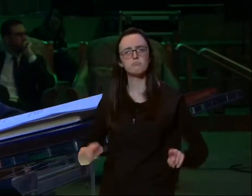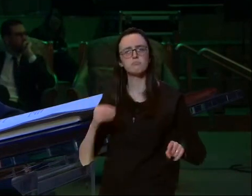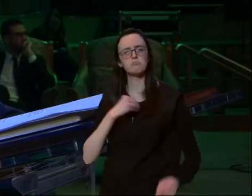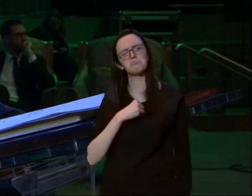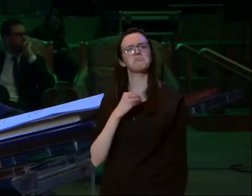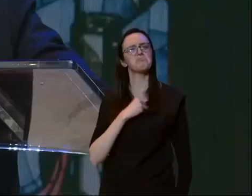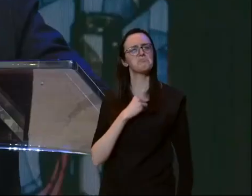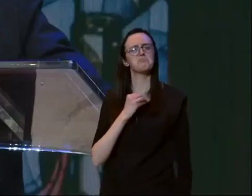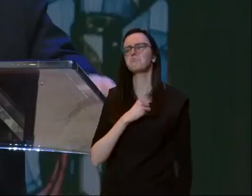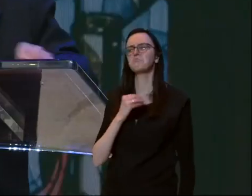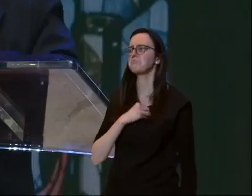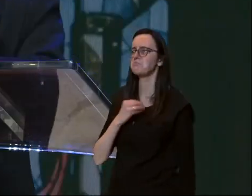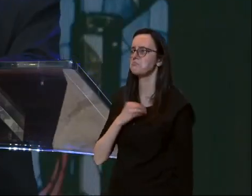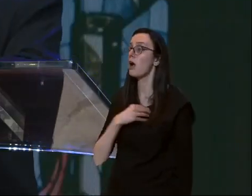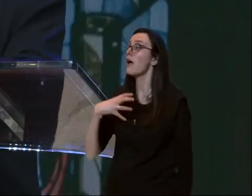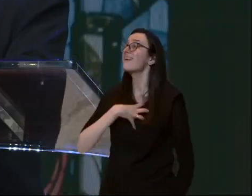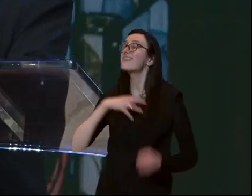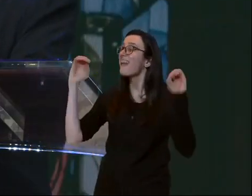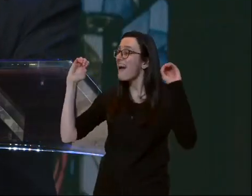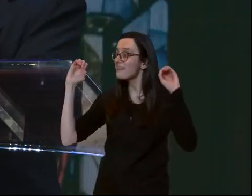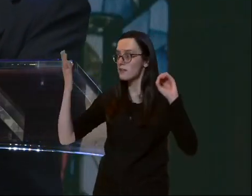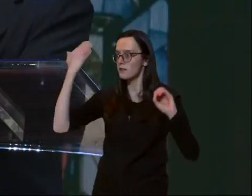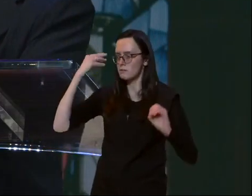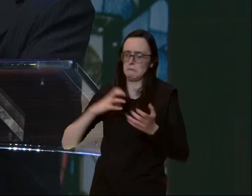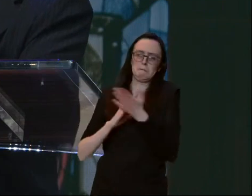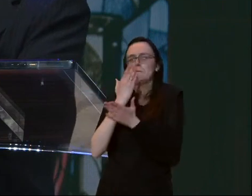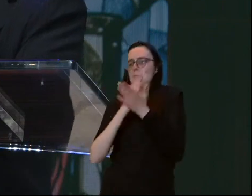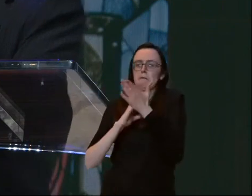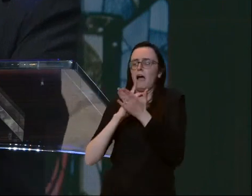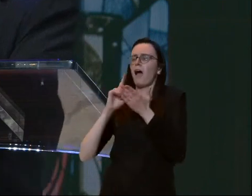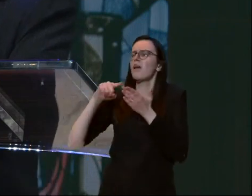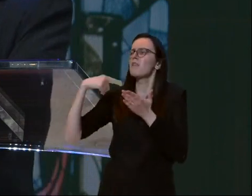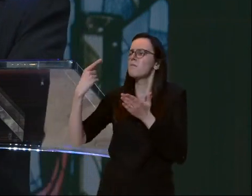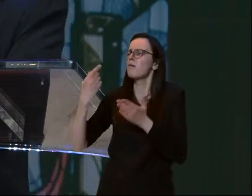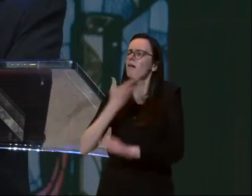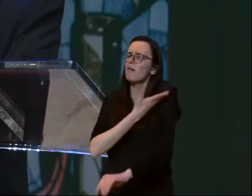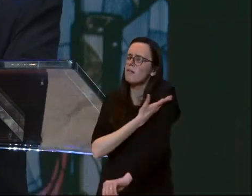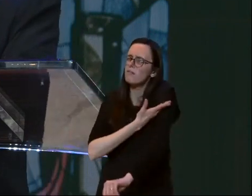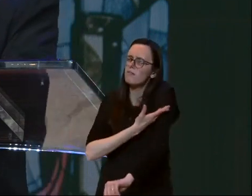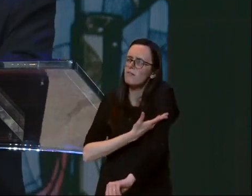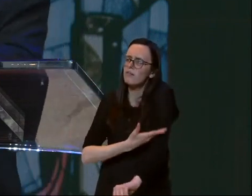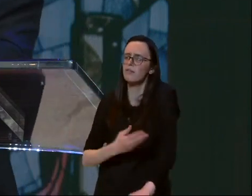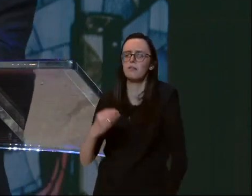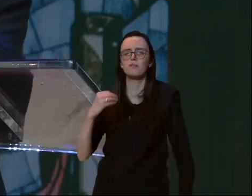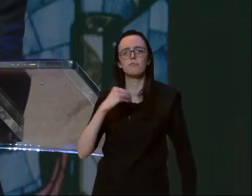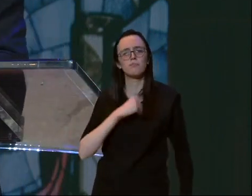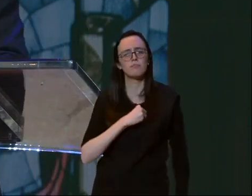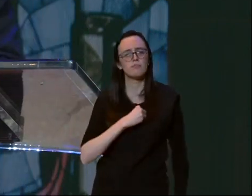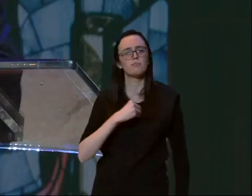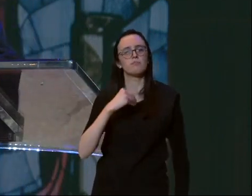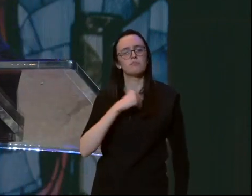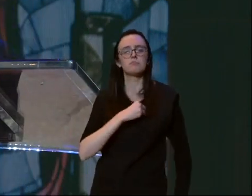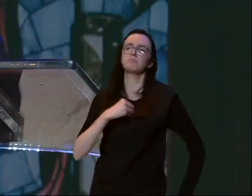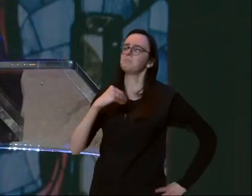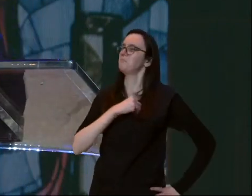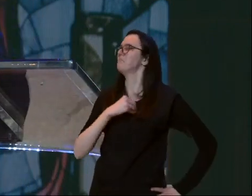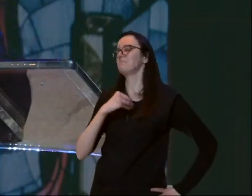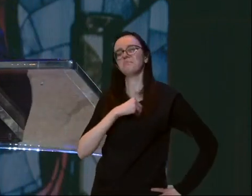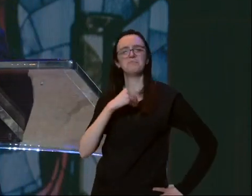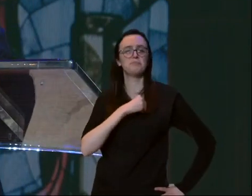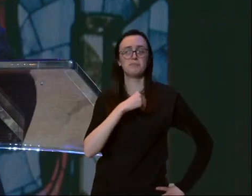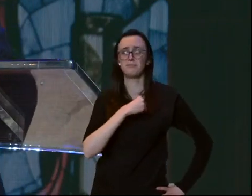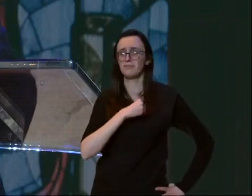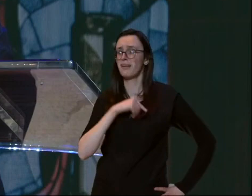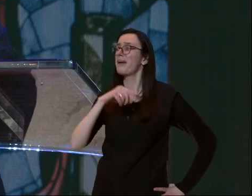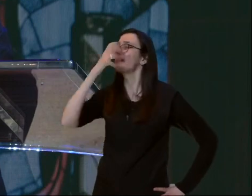Não sentimos culpa quando pecamos. Isso quer dizer que é um péssimo sinal.